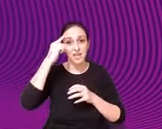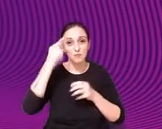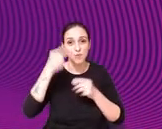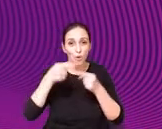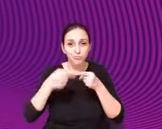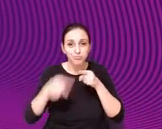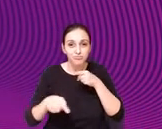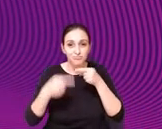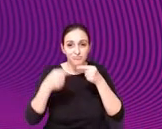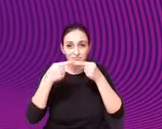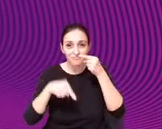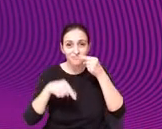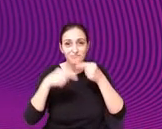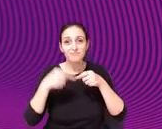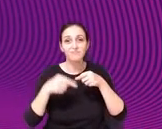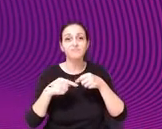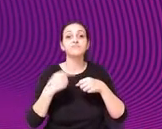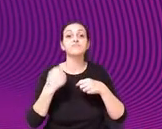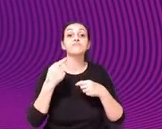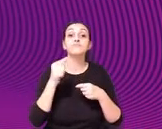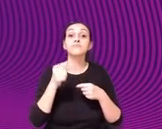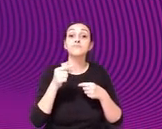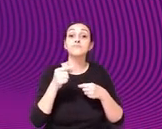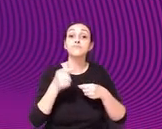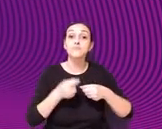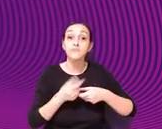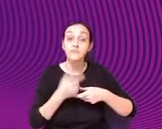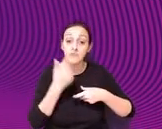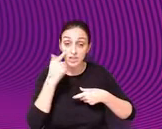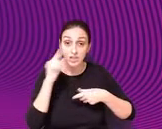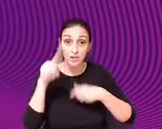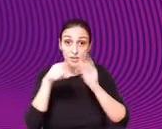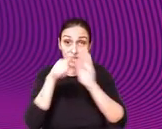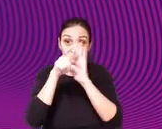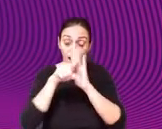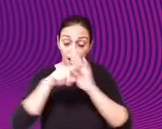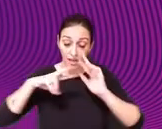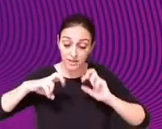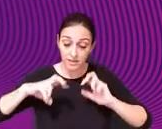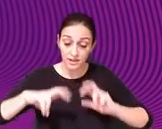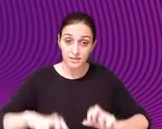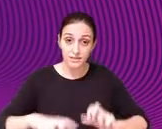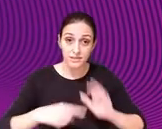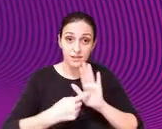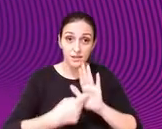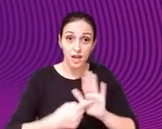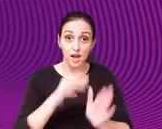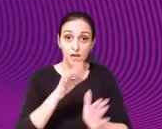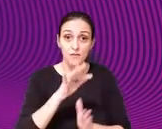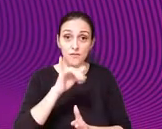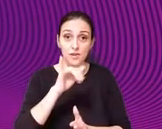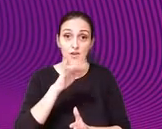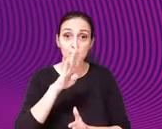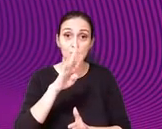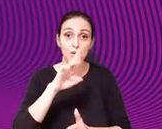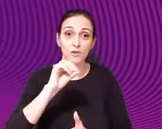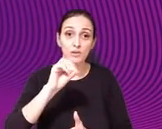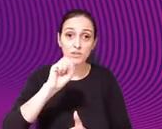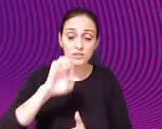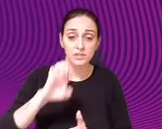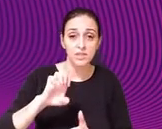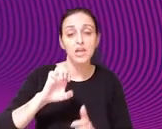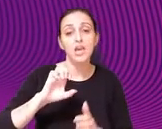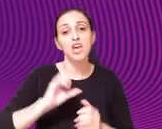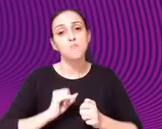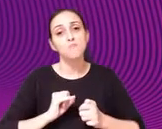ventricular. Quando vai para a análise de presença de fibrose ou inflamação ou edema